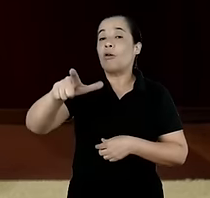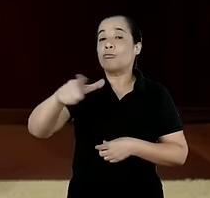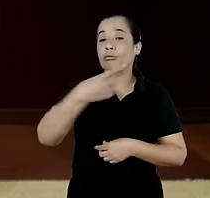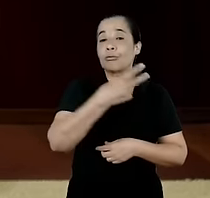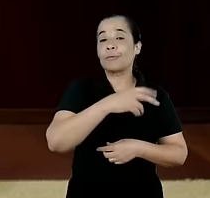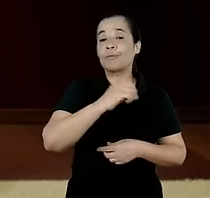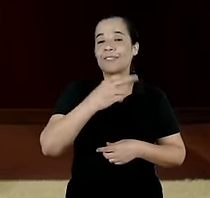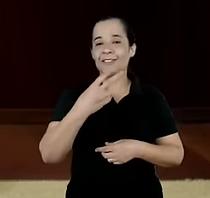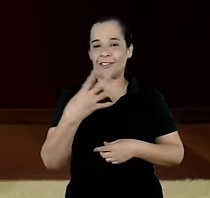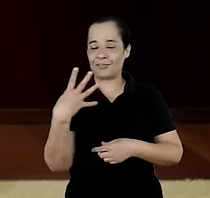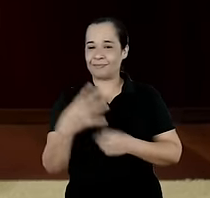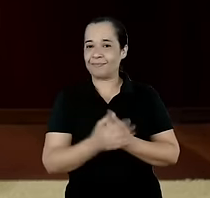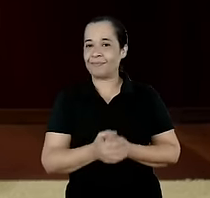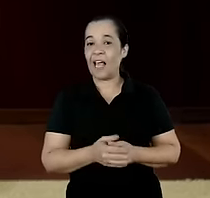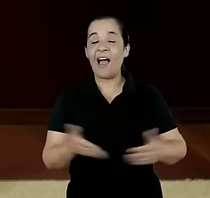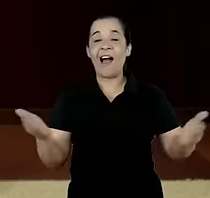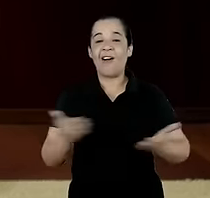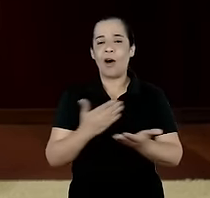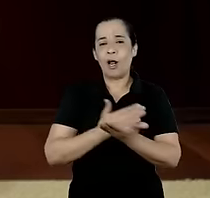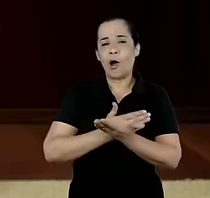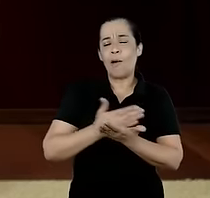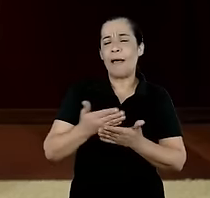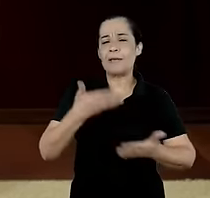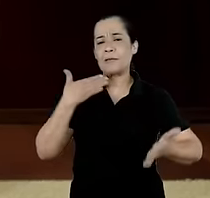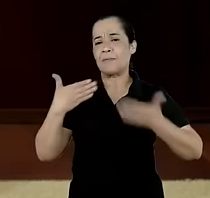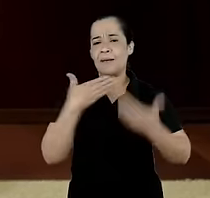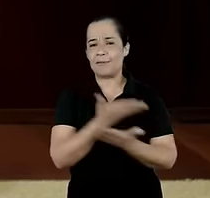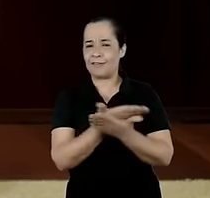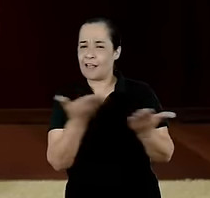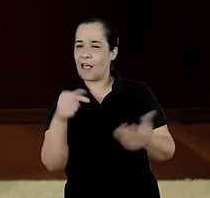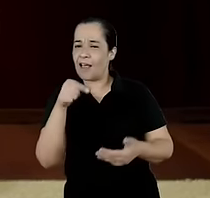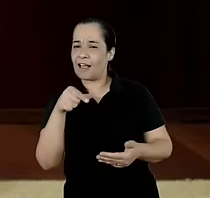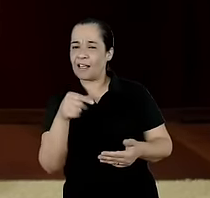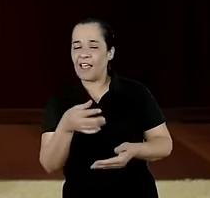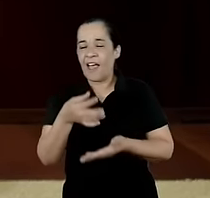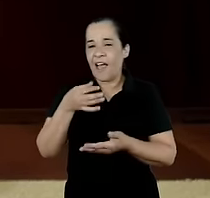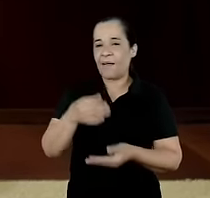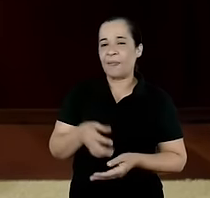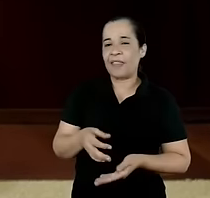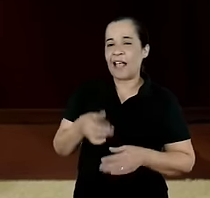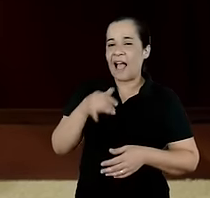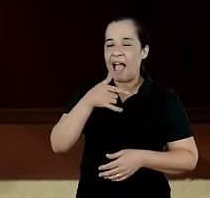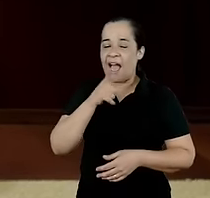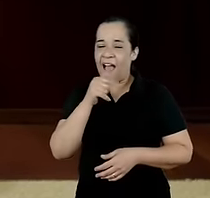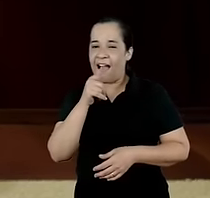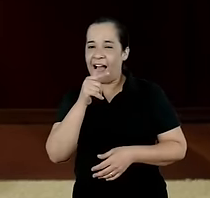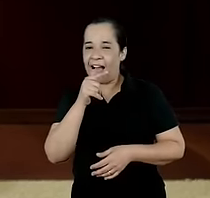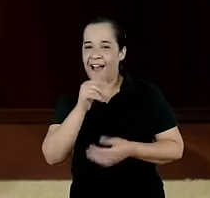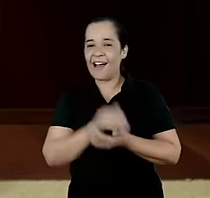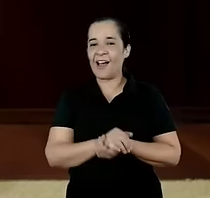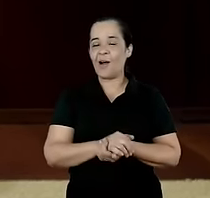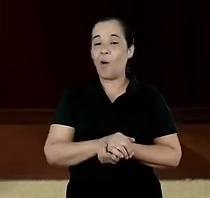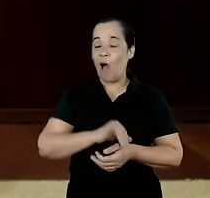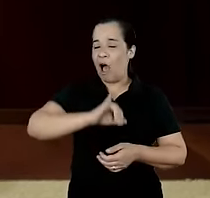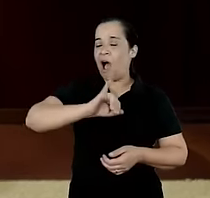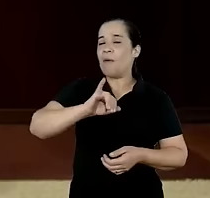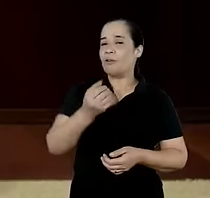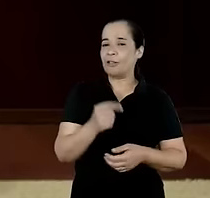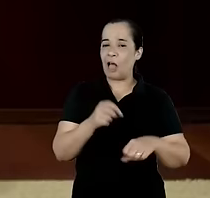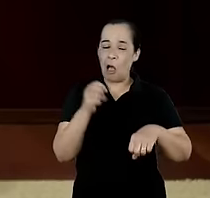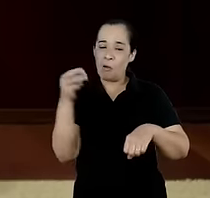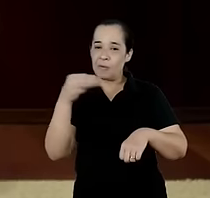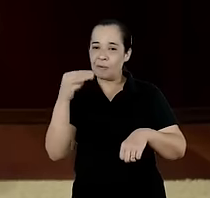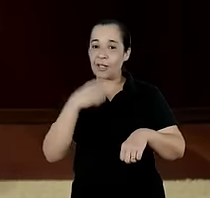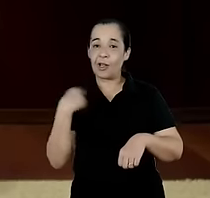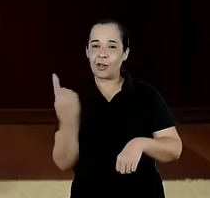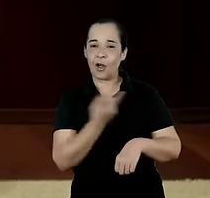gente abre aqui para um bate-papo Enquanto vocês estão aqui pegando um copo d'água você vai aproveitar uns minutinhos a gente vai fazer um bate-papo aqui para refrescar